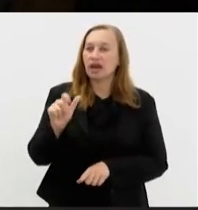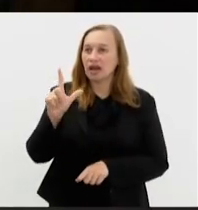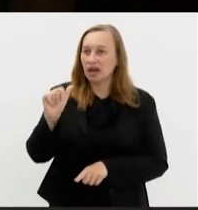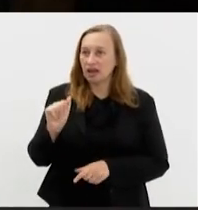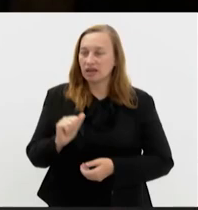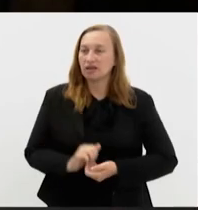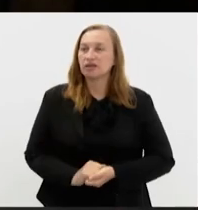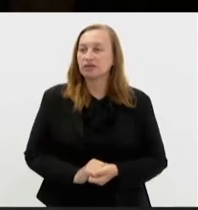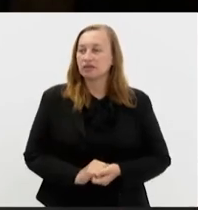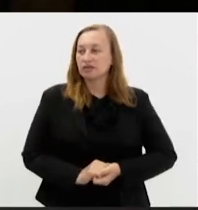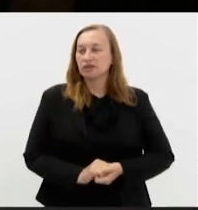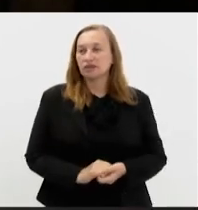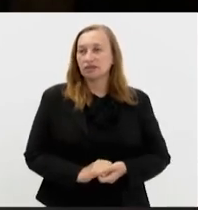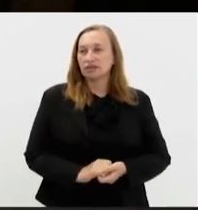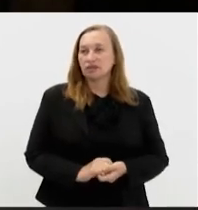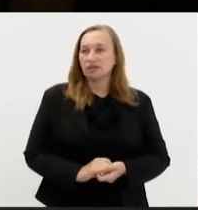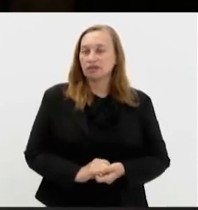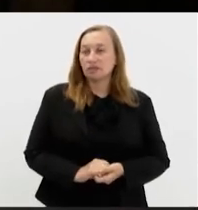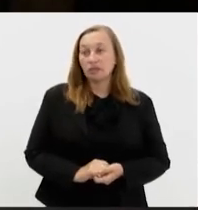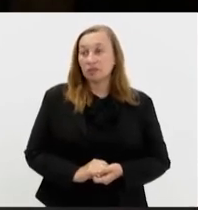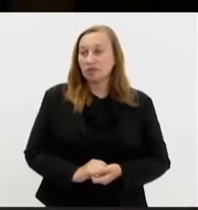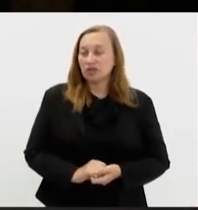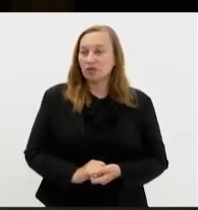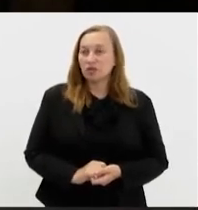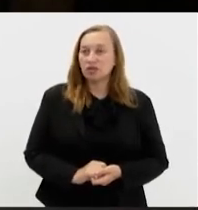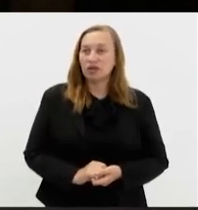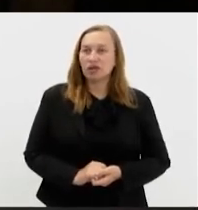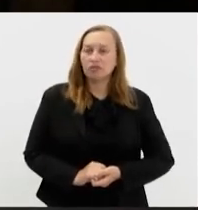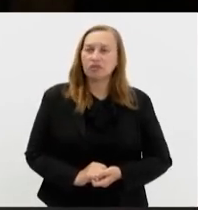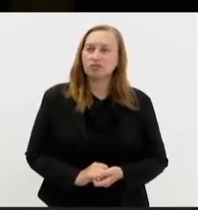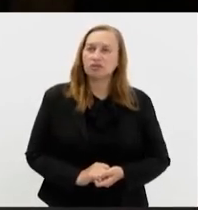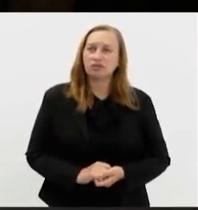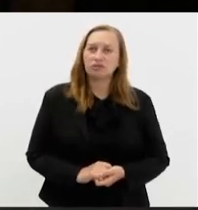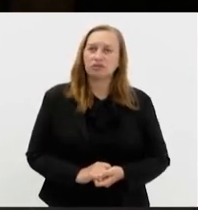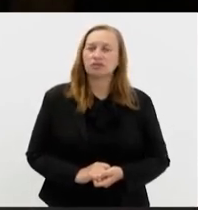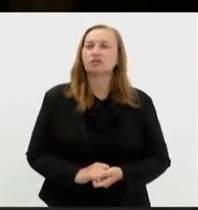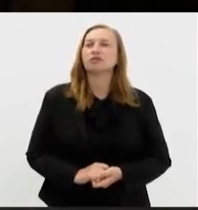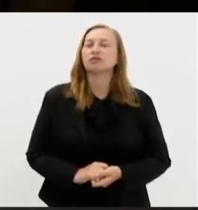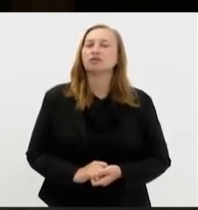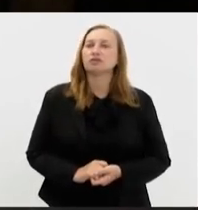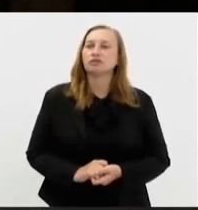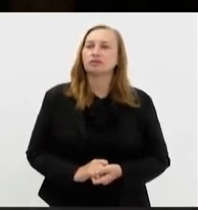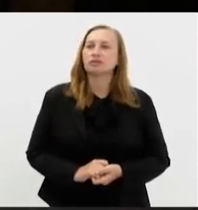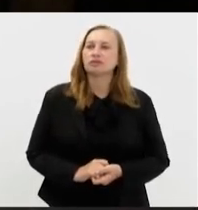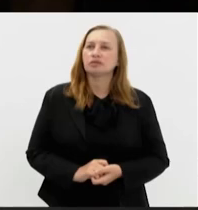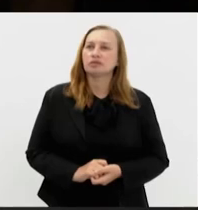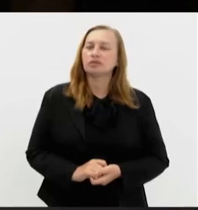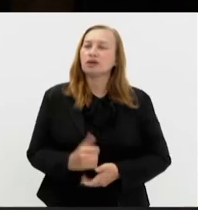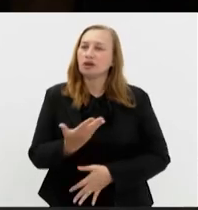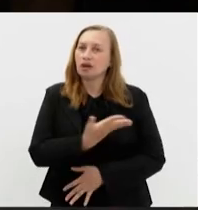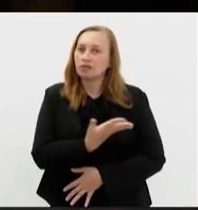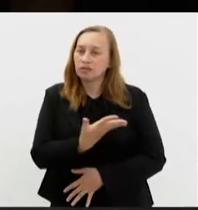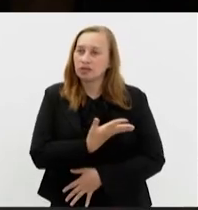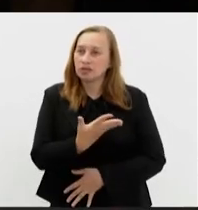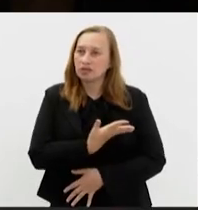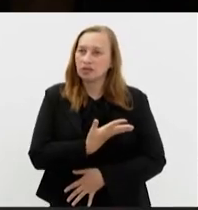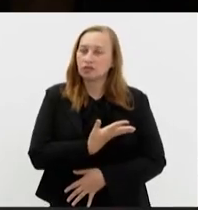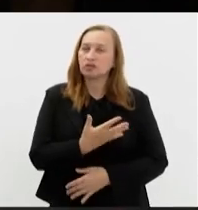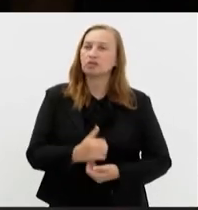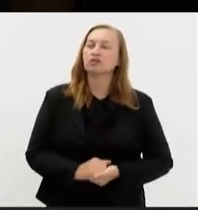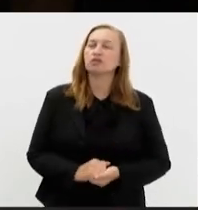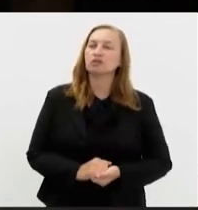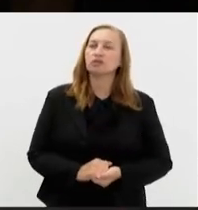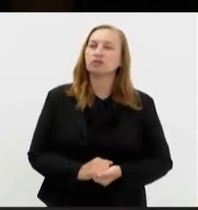Rodrigo Maia do Tribunal Regional Eleitoral do Maranhão e grande amigo que eu tive a honra de participar de